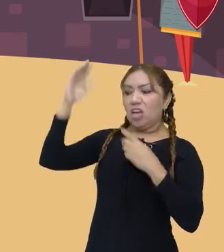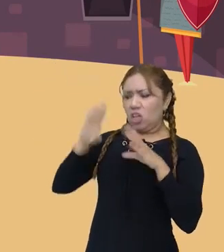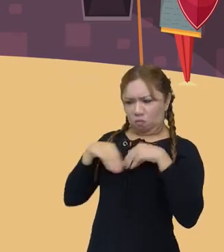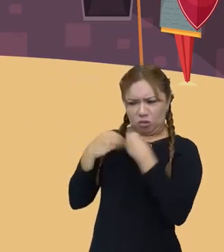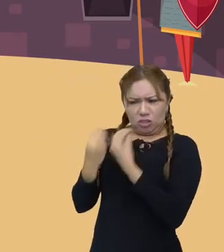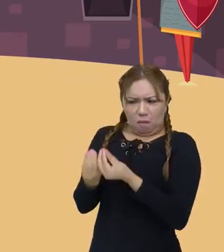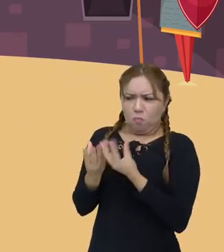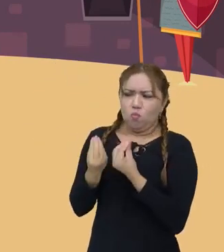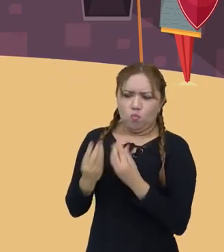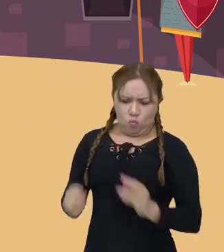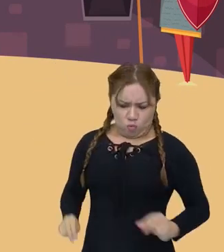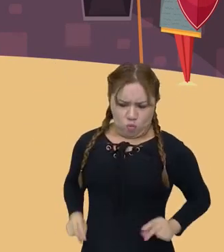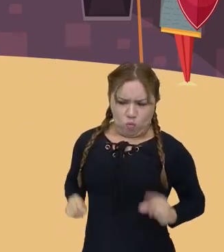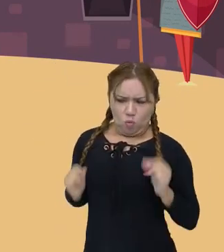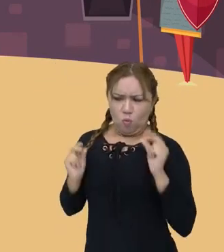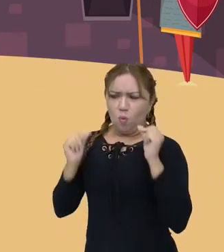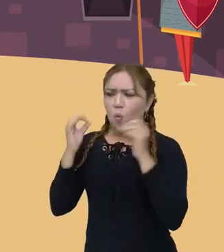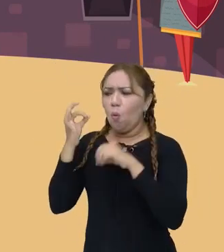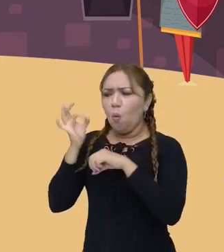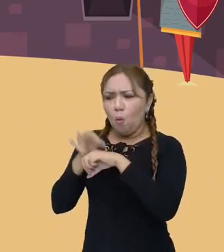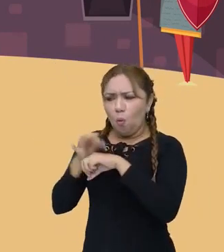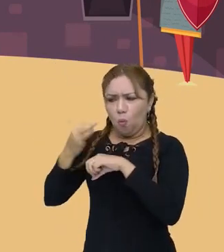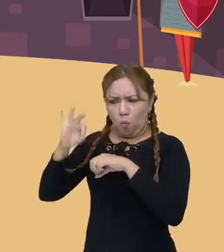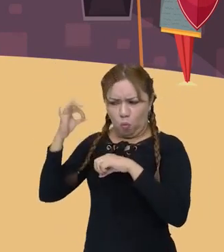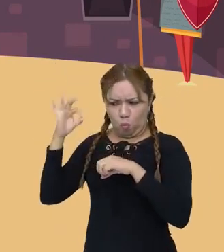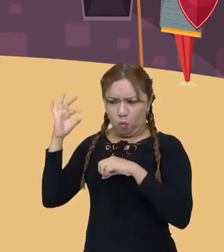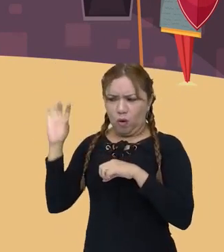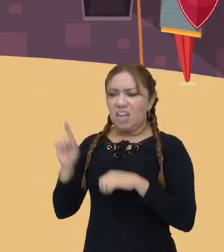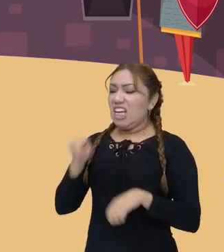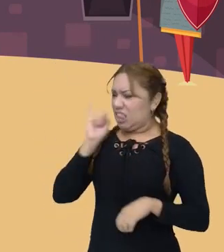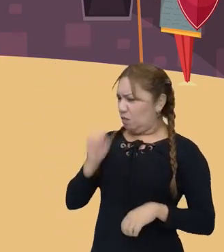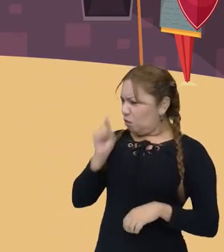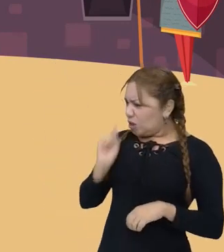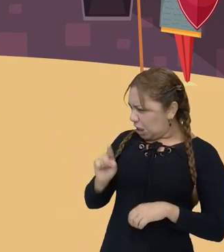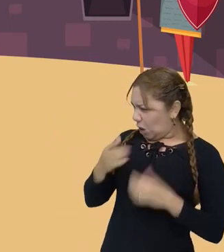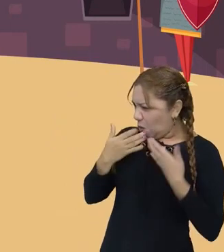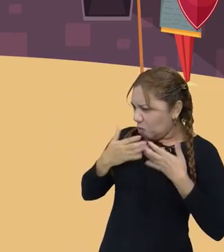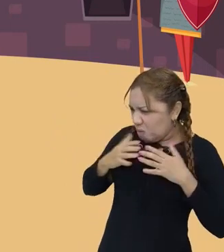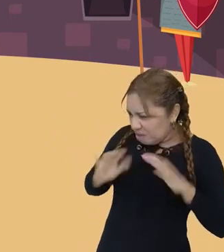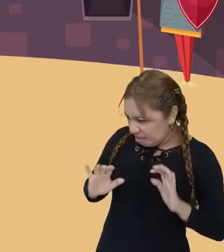ouro. Mas se você não conseguir,